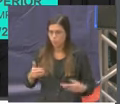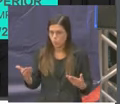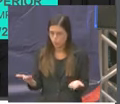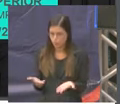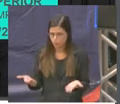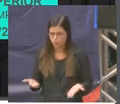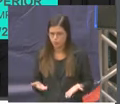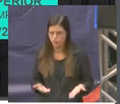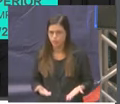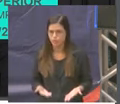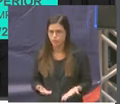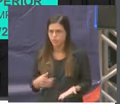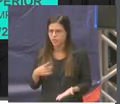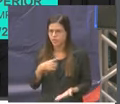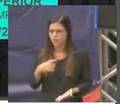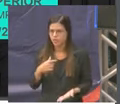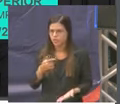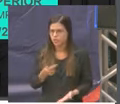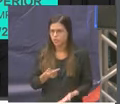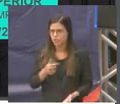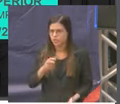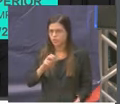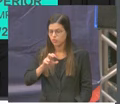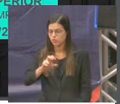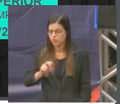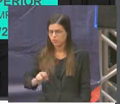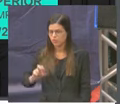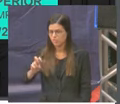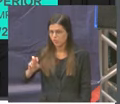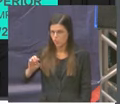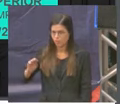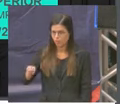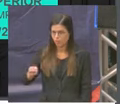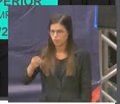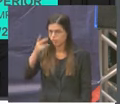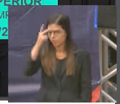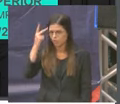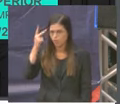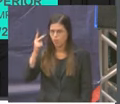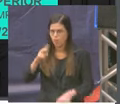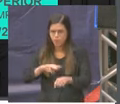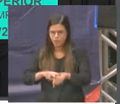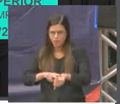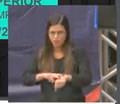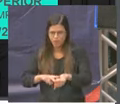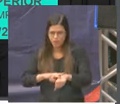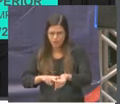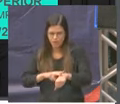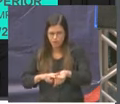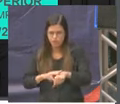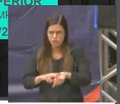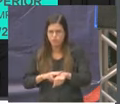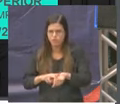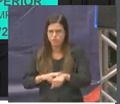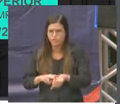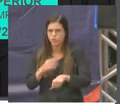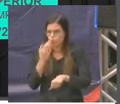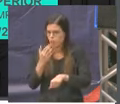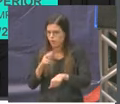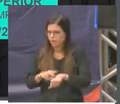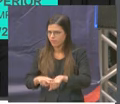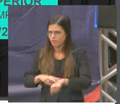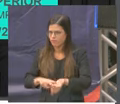profissional, esse quadro cobre 205 milhões de habitantes. Se você olhar aquele verdinho, o degrau verde tem